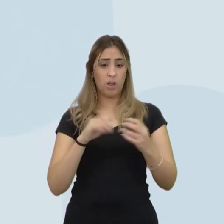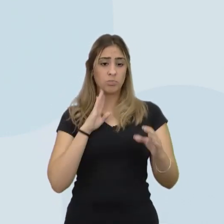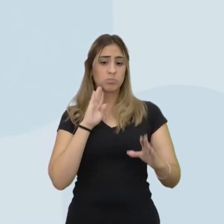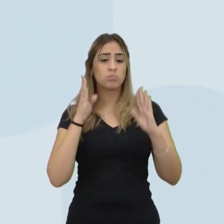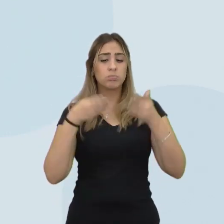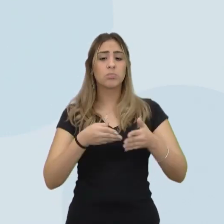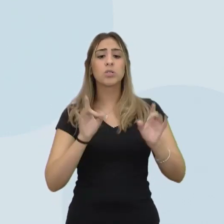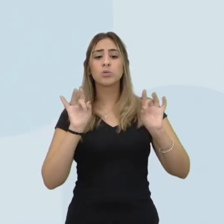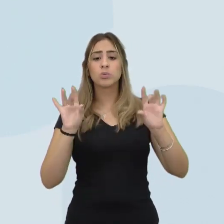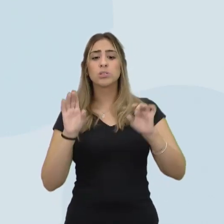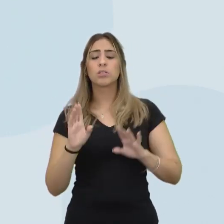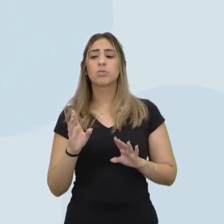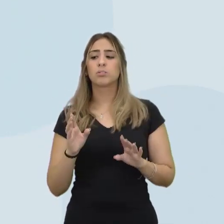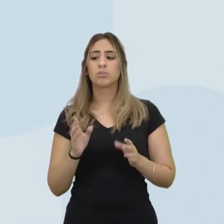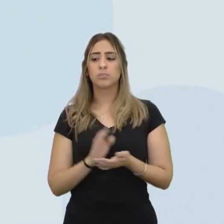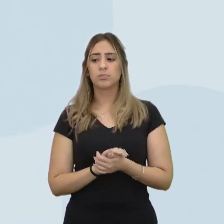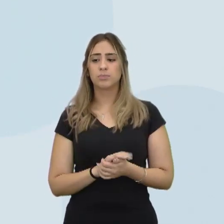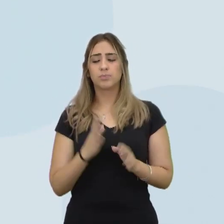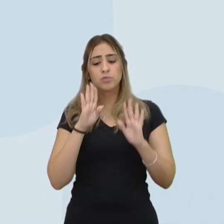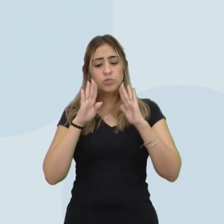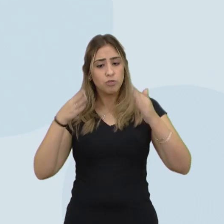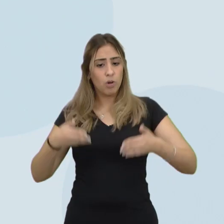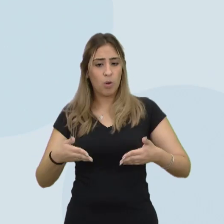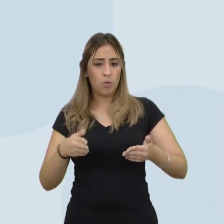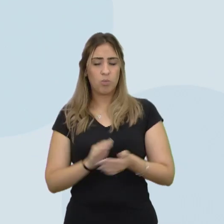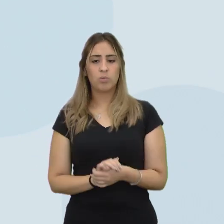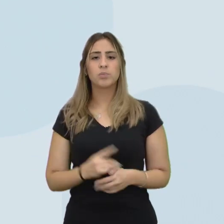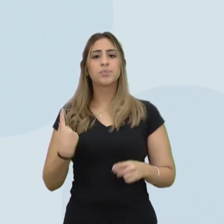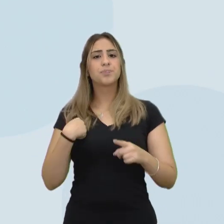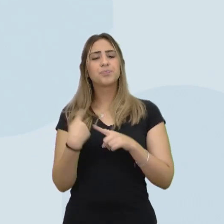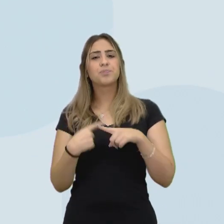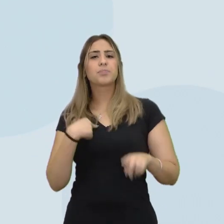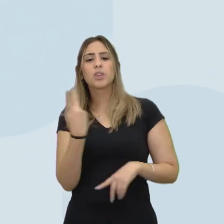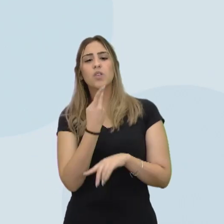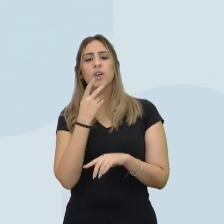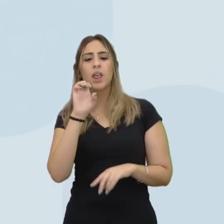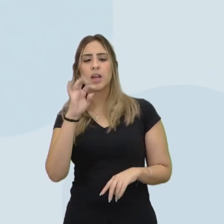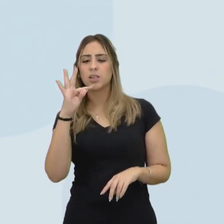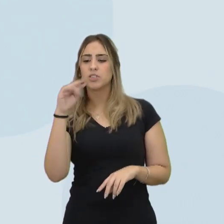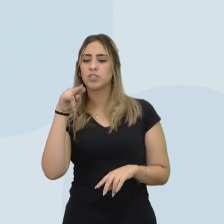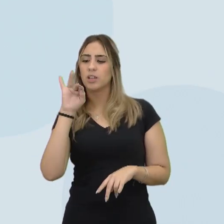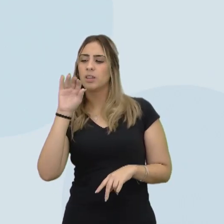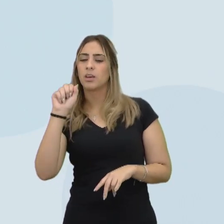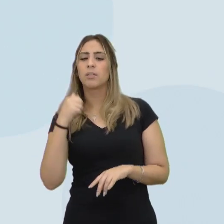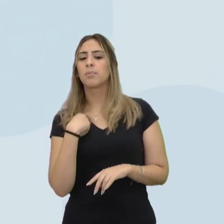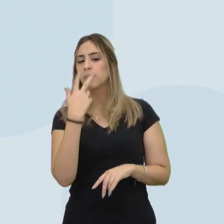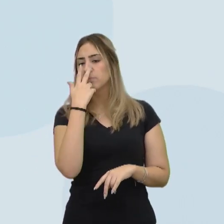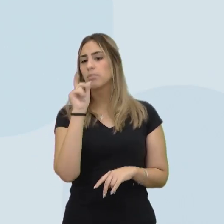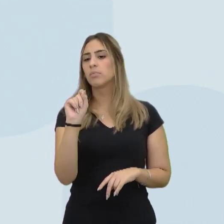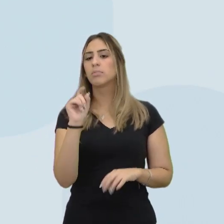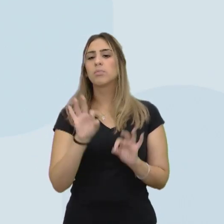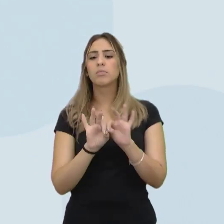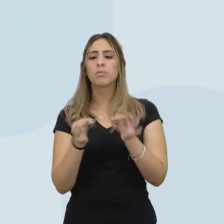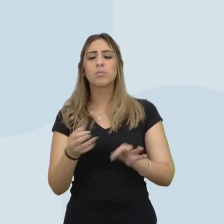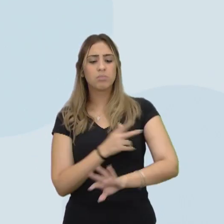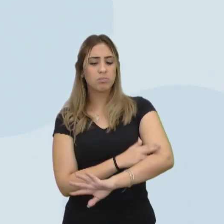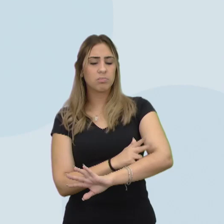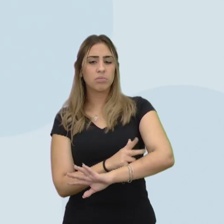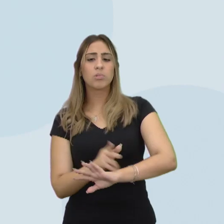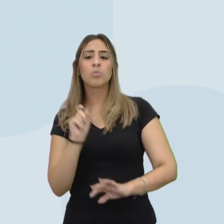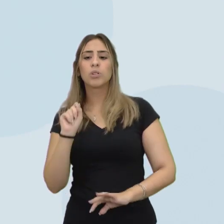para tal etnia. Muito bem. Quando a gente fala etnia, parece algo muito simples, mas a gente tem que